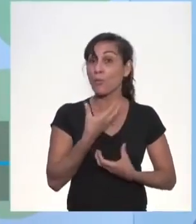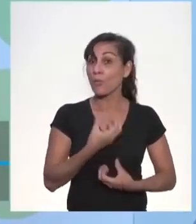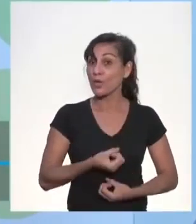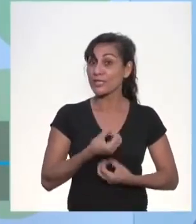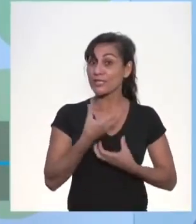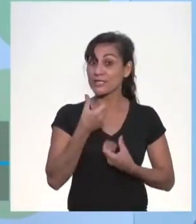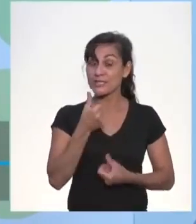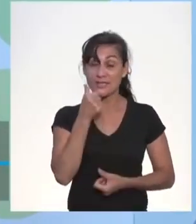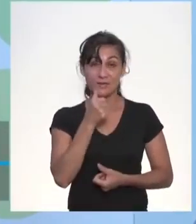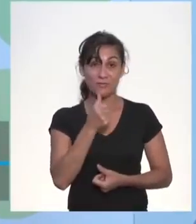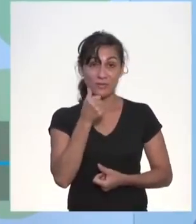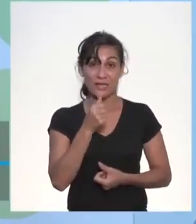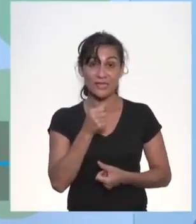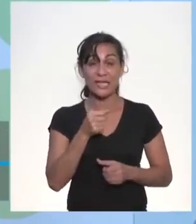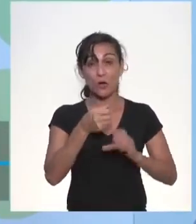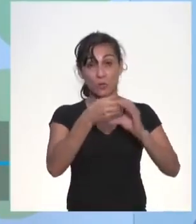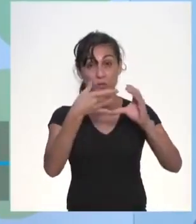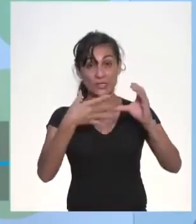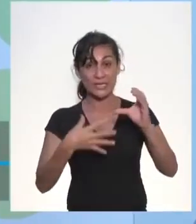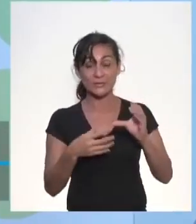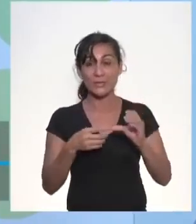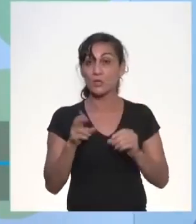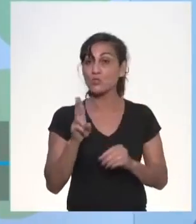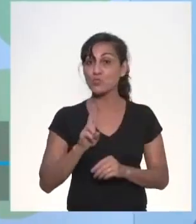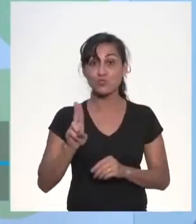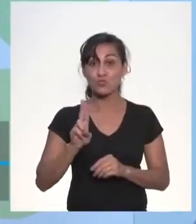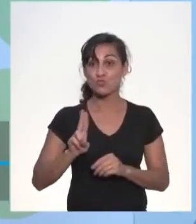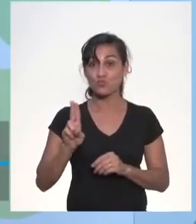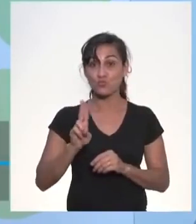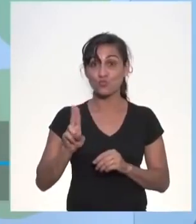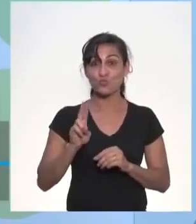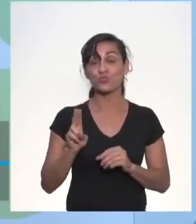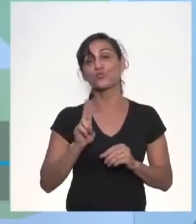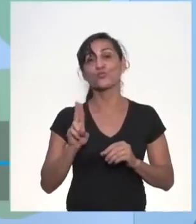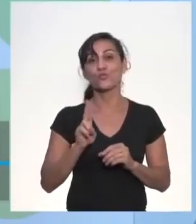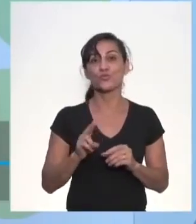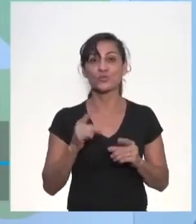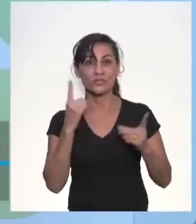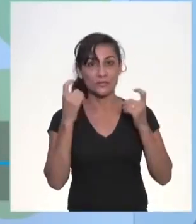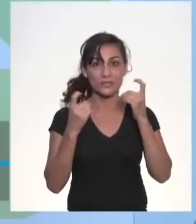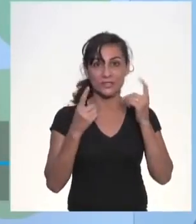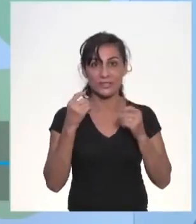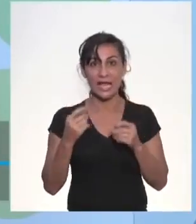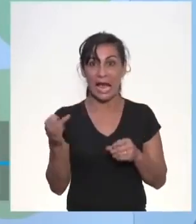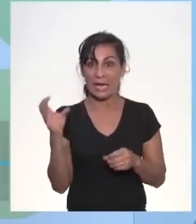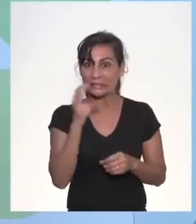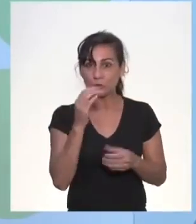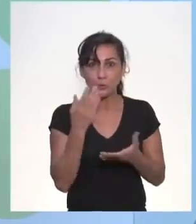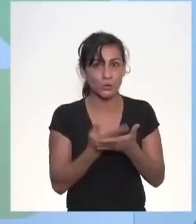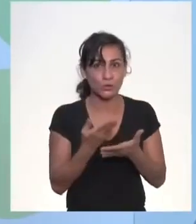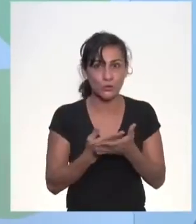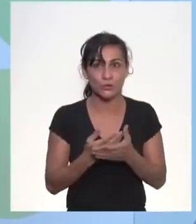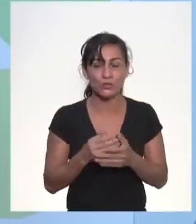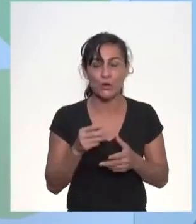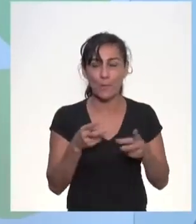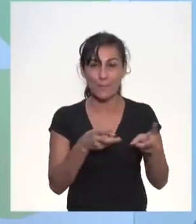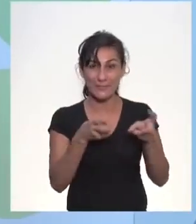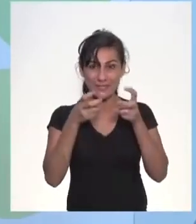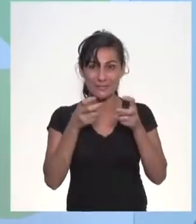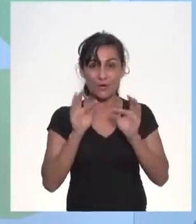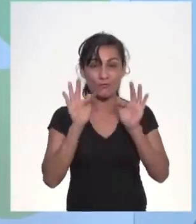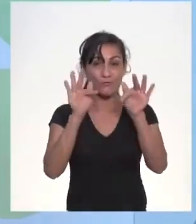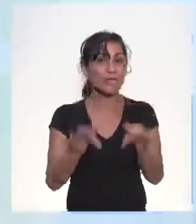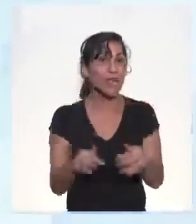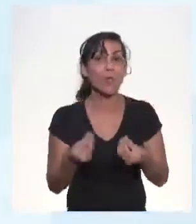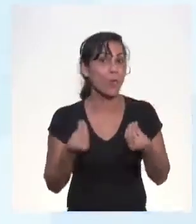só falando de características dela, mas sem usar expressividade. Nossa aula está corrida hoje. Vamos ver aqui, então, como que fica o final. Como é